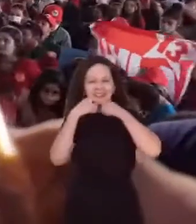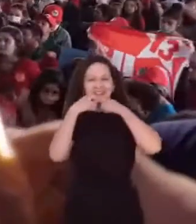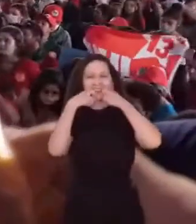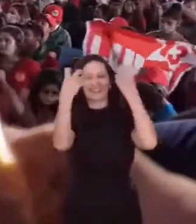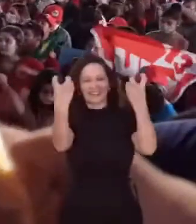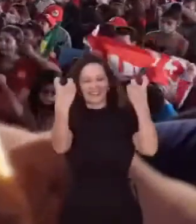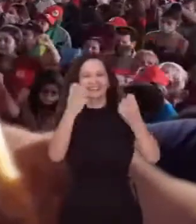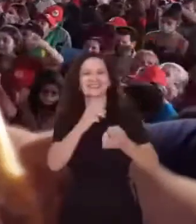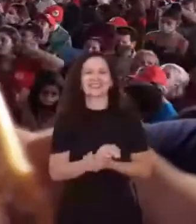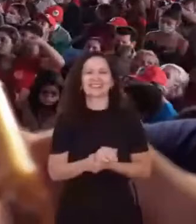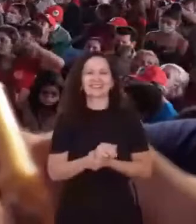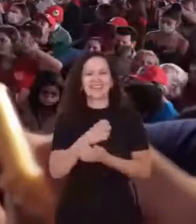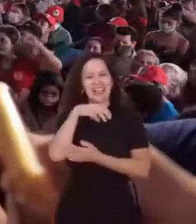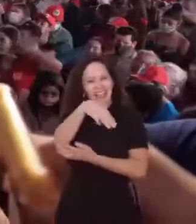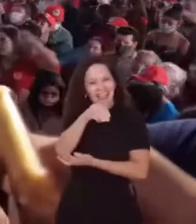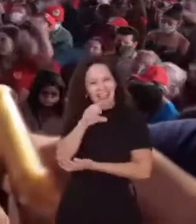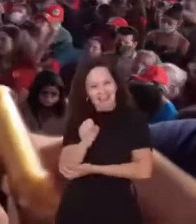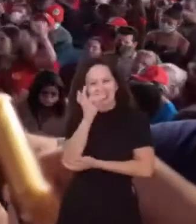MST!